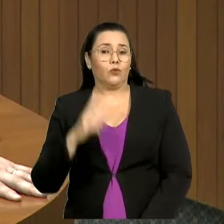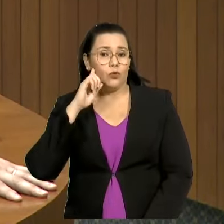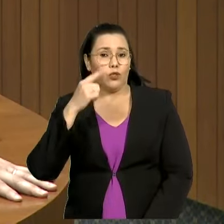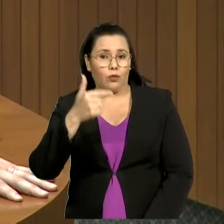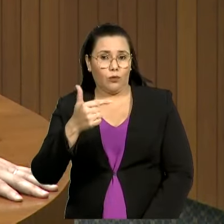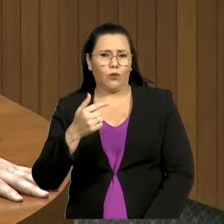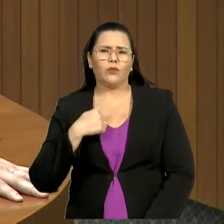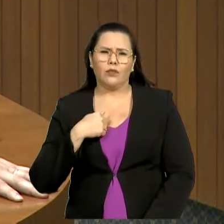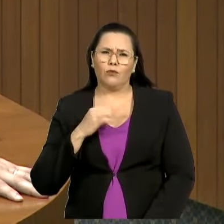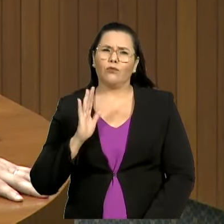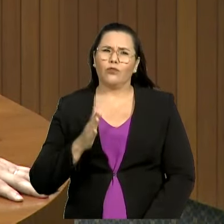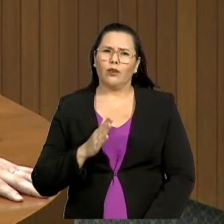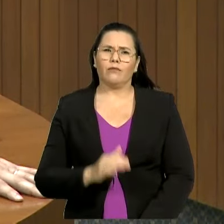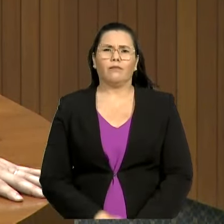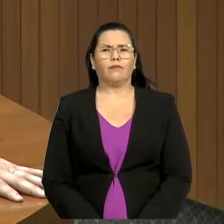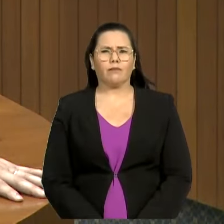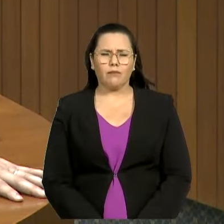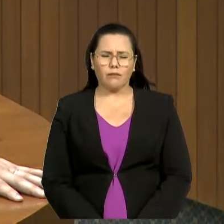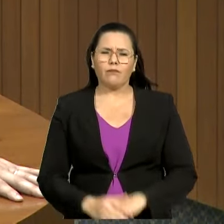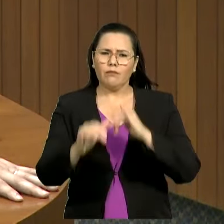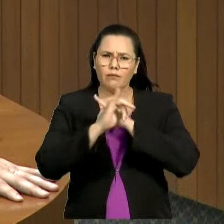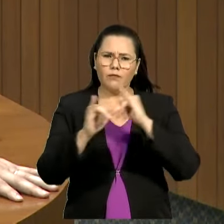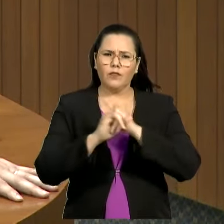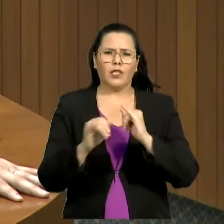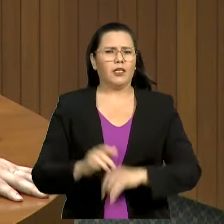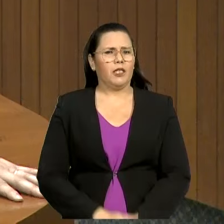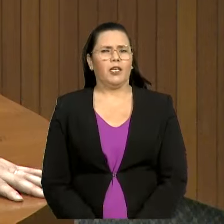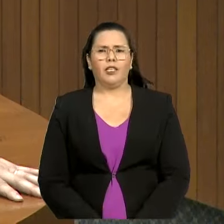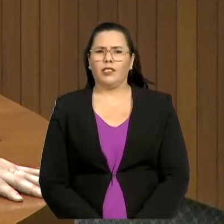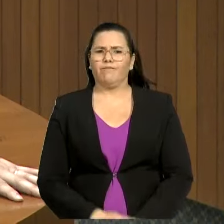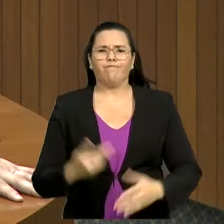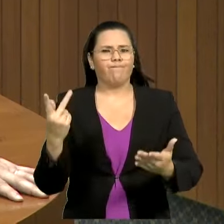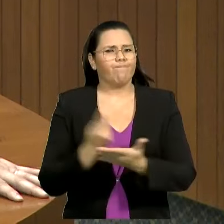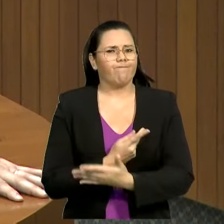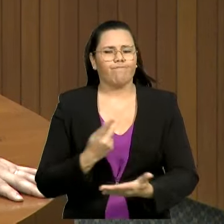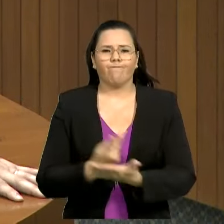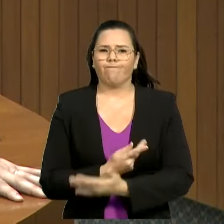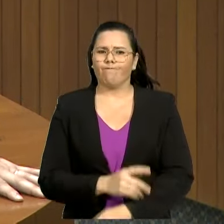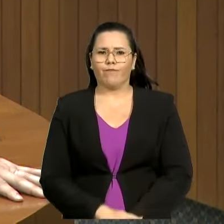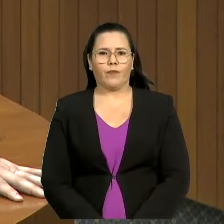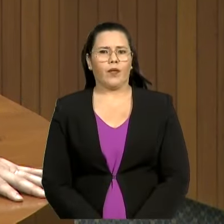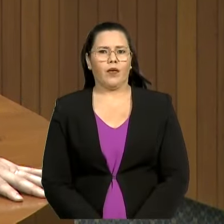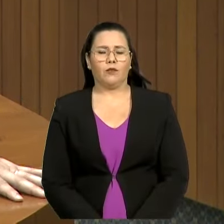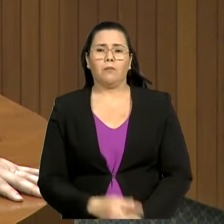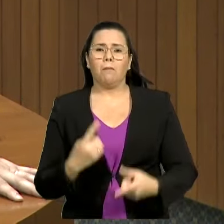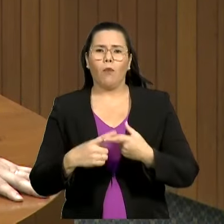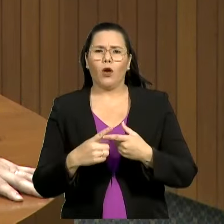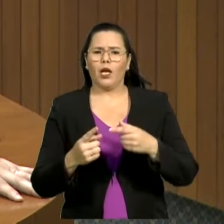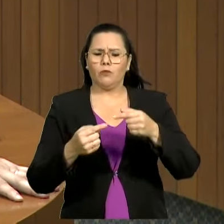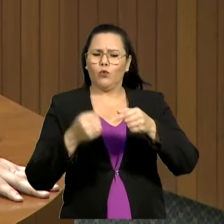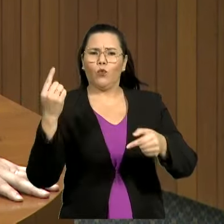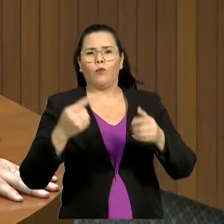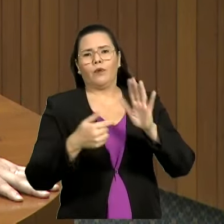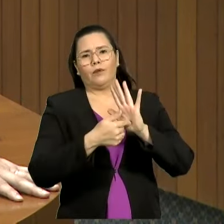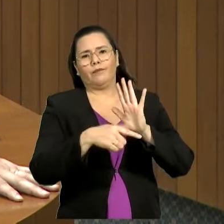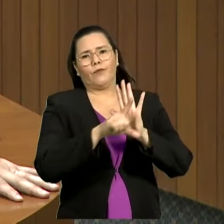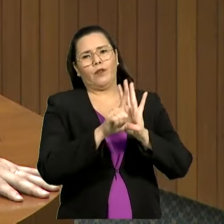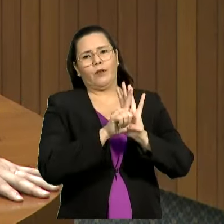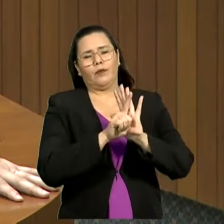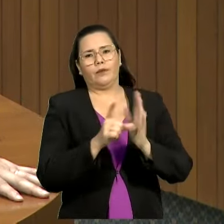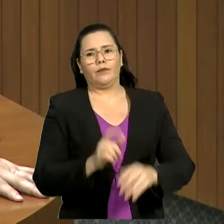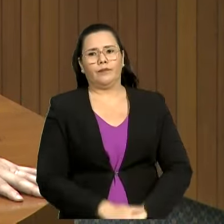pronunciei dizendo que era ilícita, pretensão que não está acobertada pela lei. Naquele mesmo